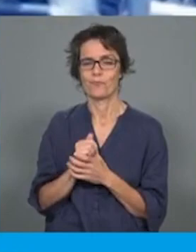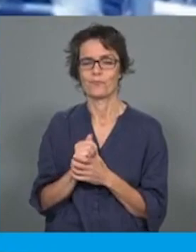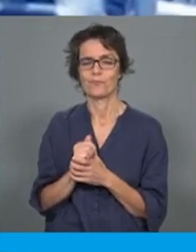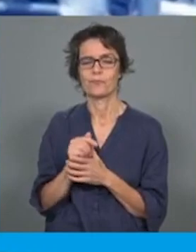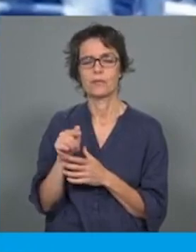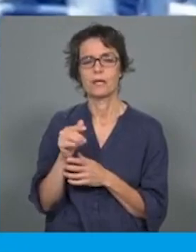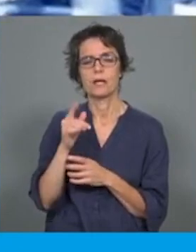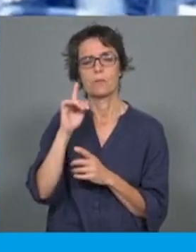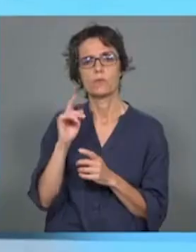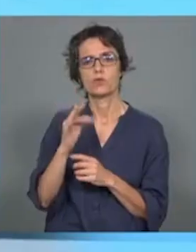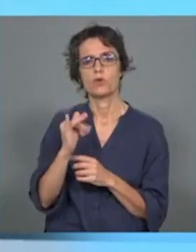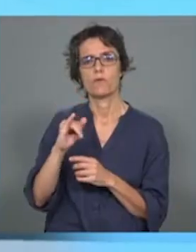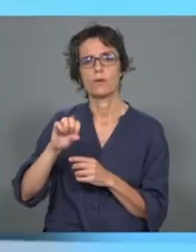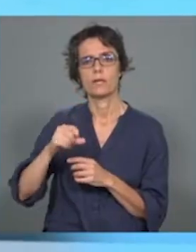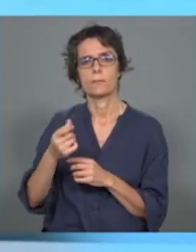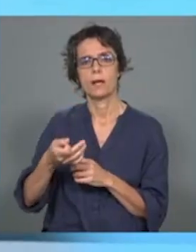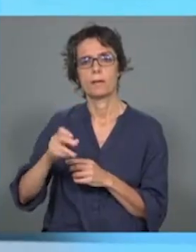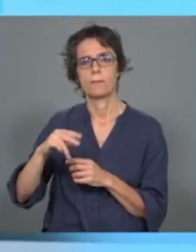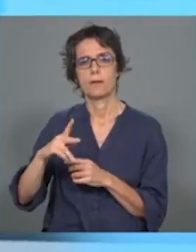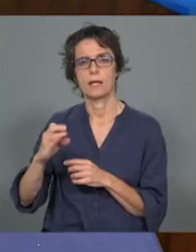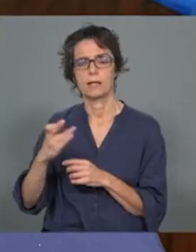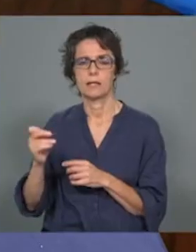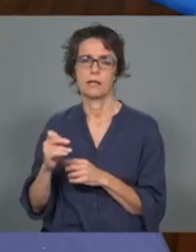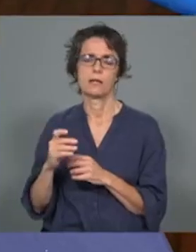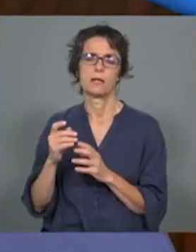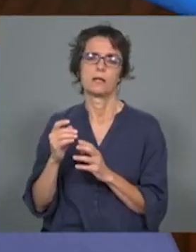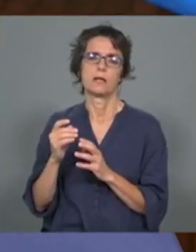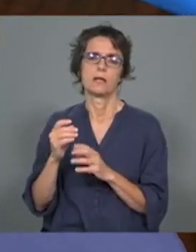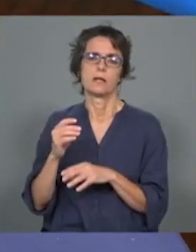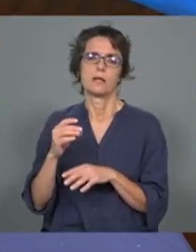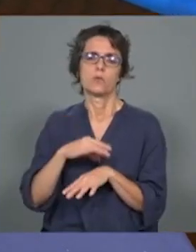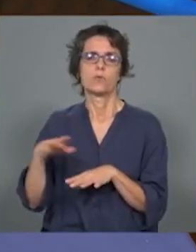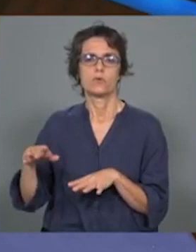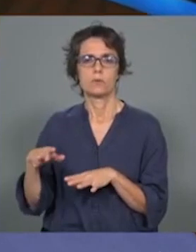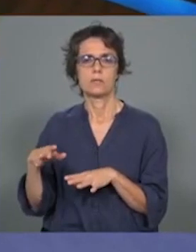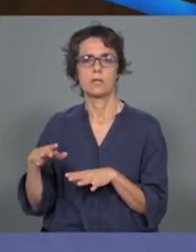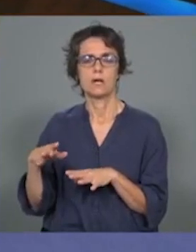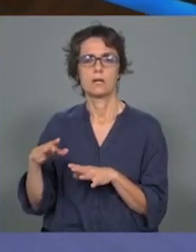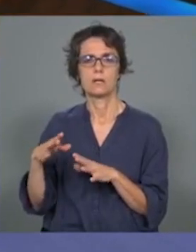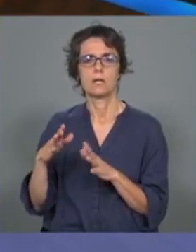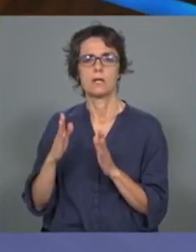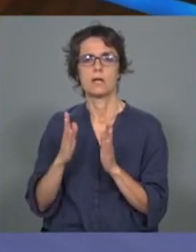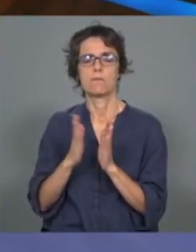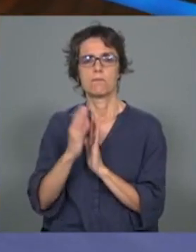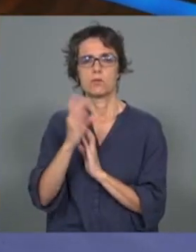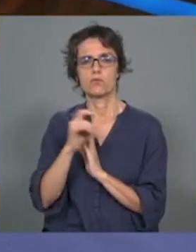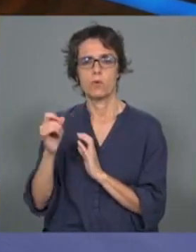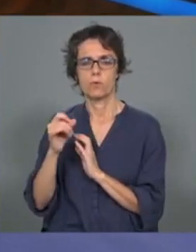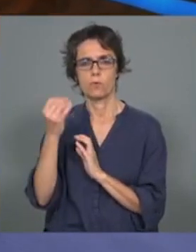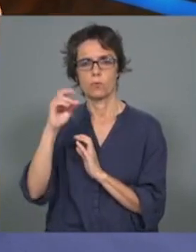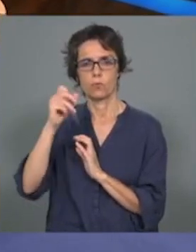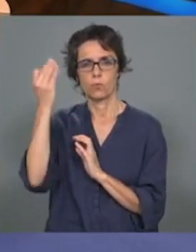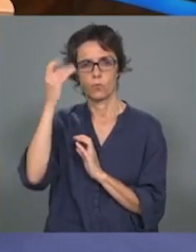que é médico pediatra do Hospital de São João do Porto e presidente da Comissão de Ética, e, portanto, aqui a ética será sempre